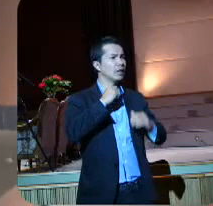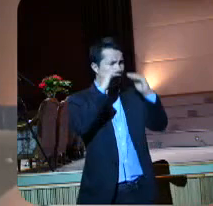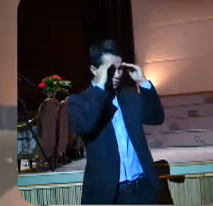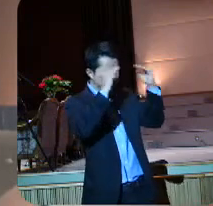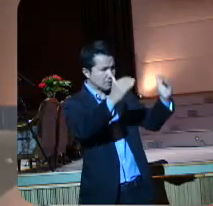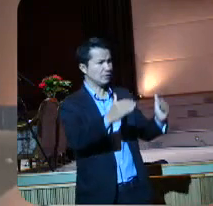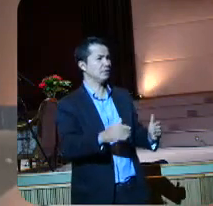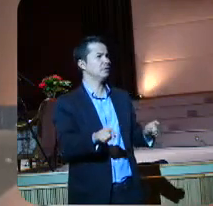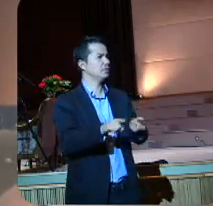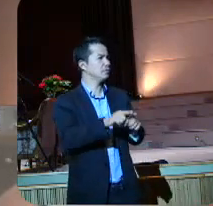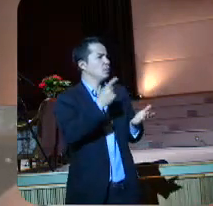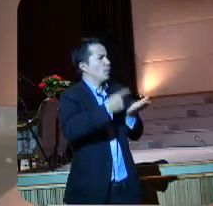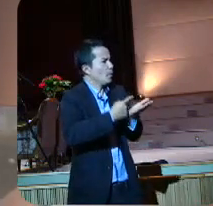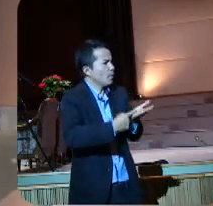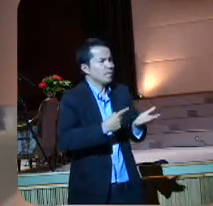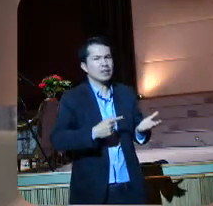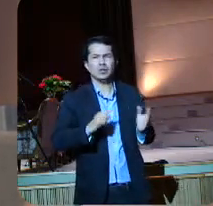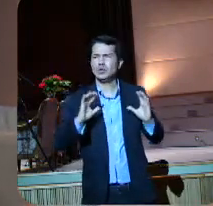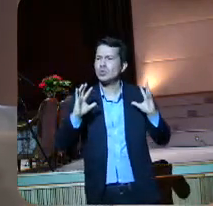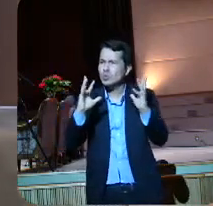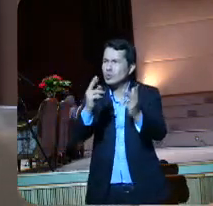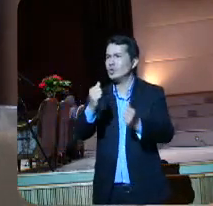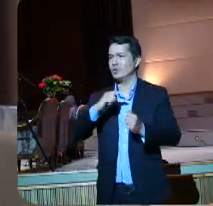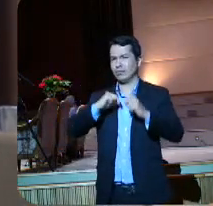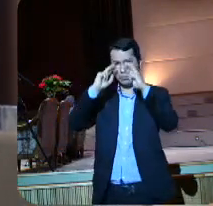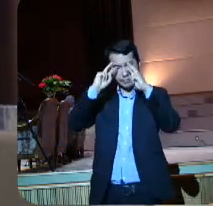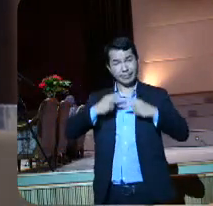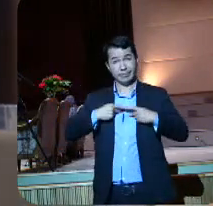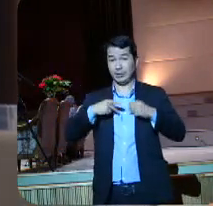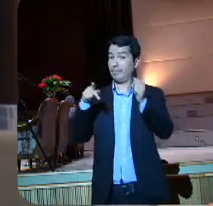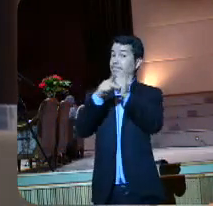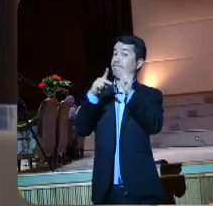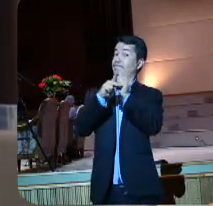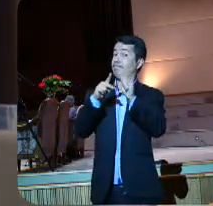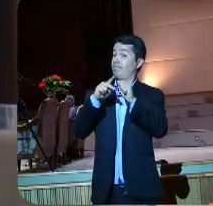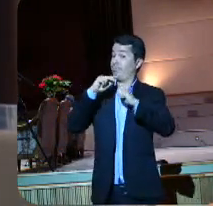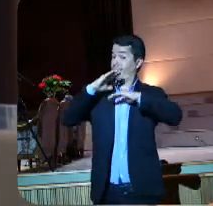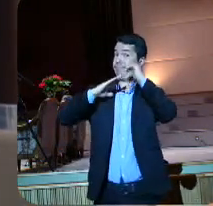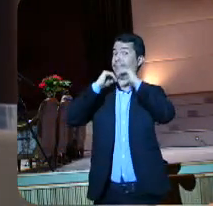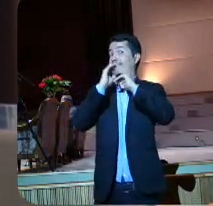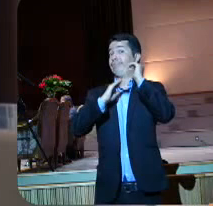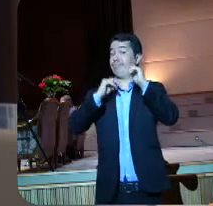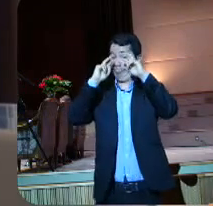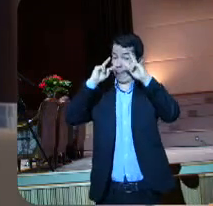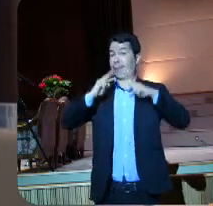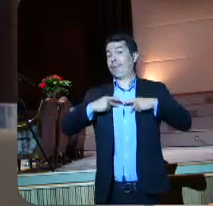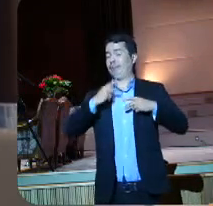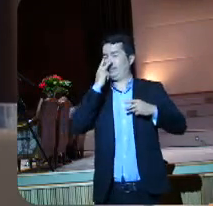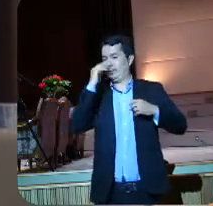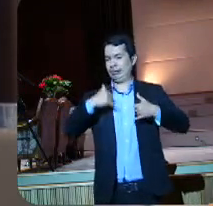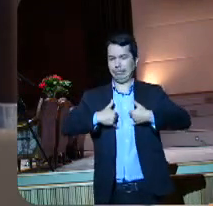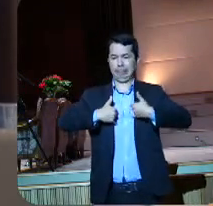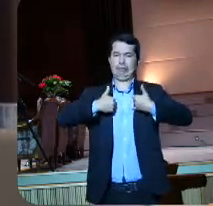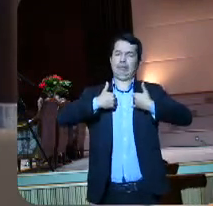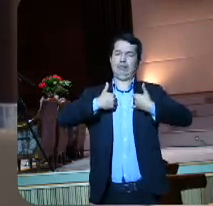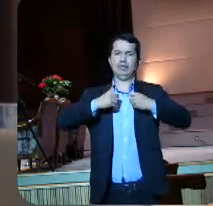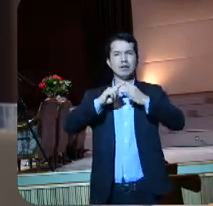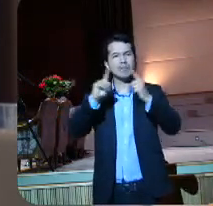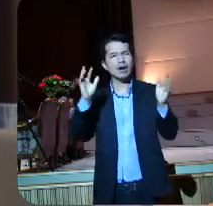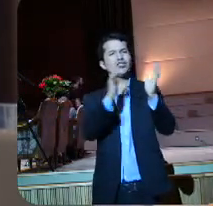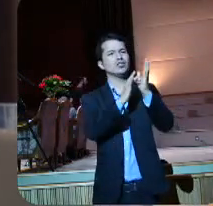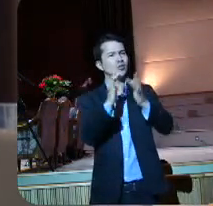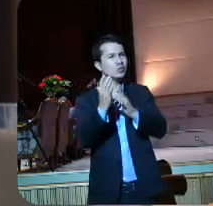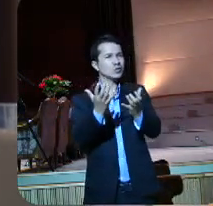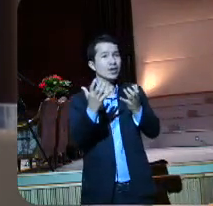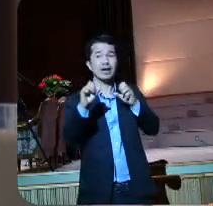seu compromisso, mas tudo isso estava baseado nele, Pedro. E Jesus queria ensinar